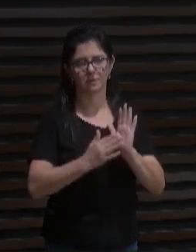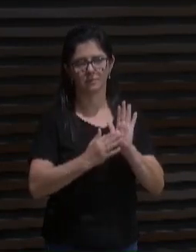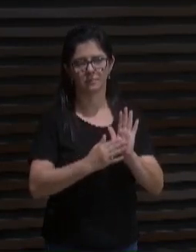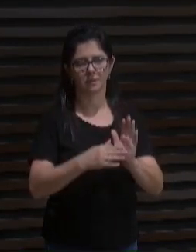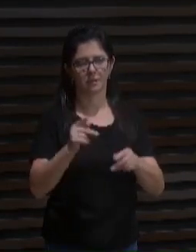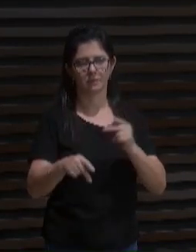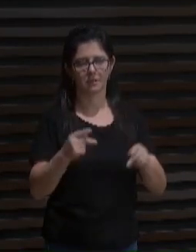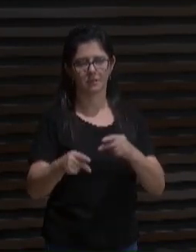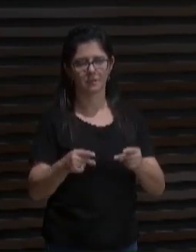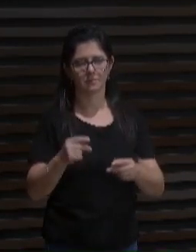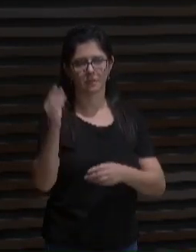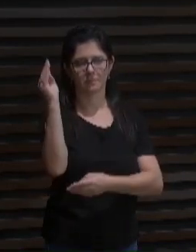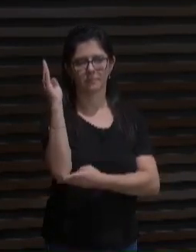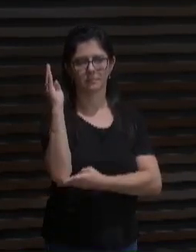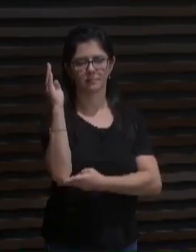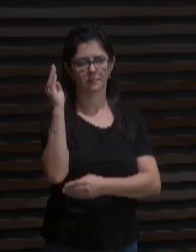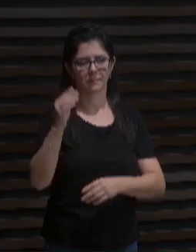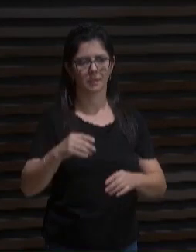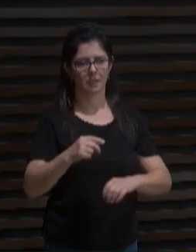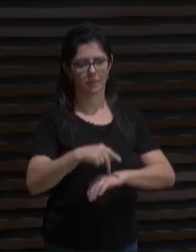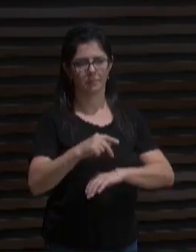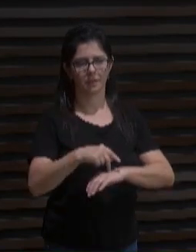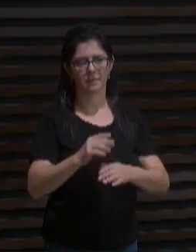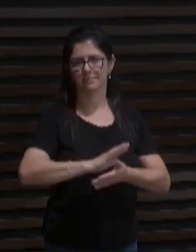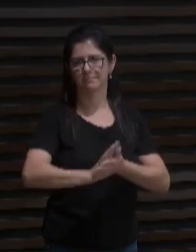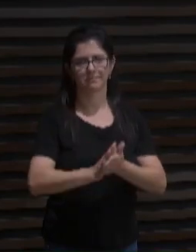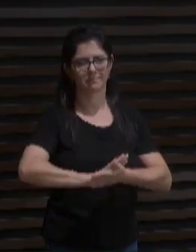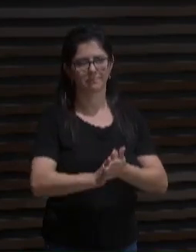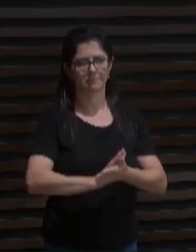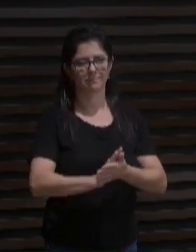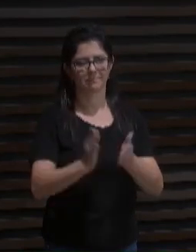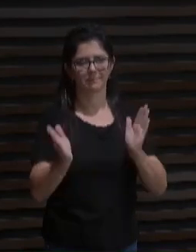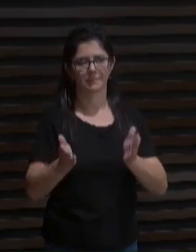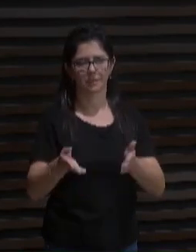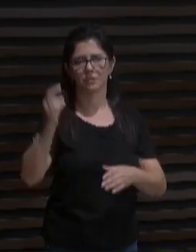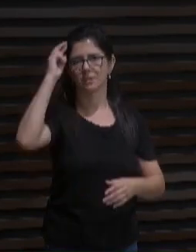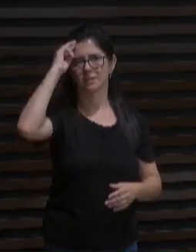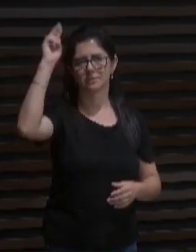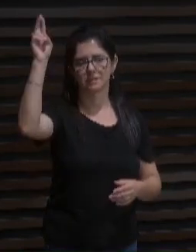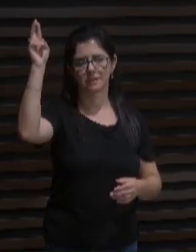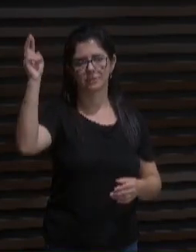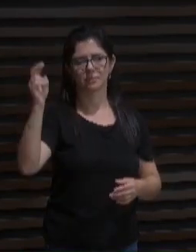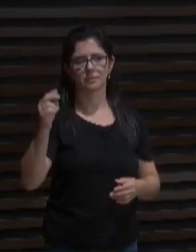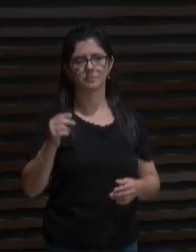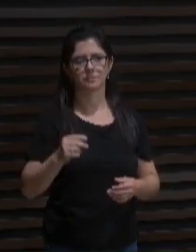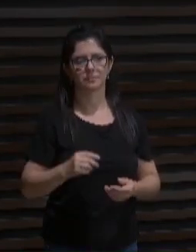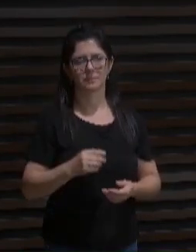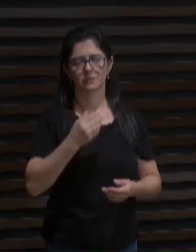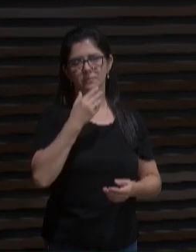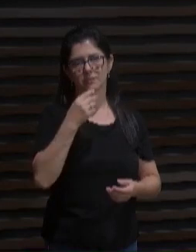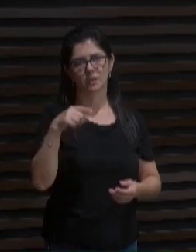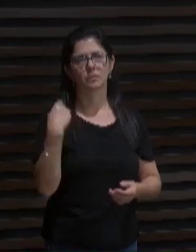madeira e pedra, por isso os destruíram. Agora, pois, ó Senhor, nosso